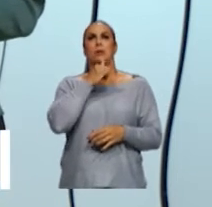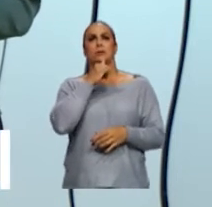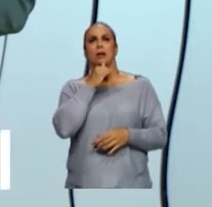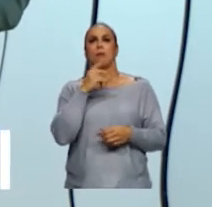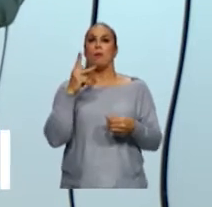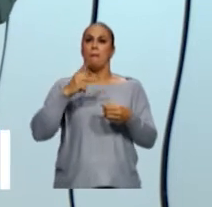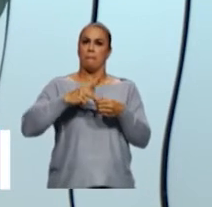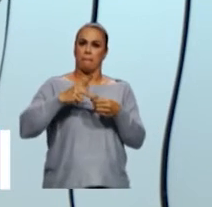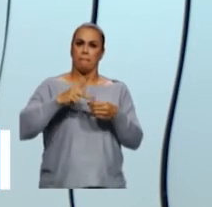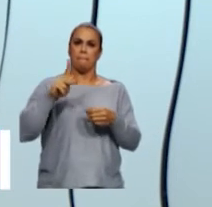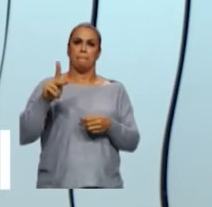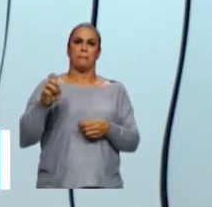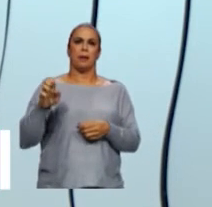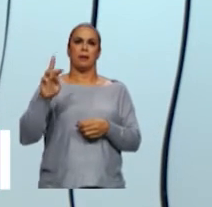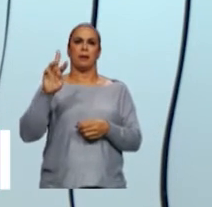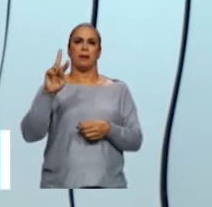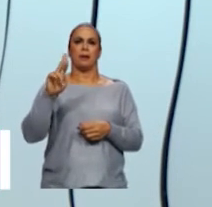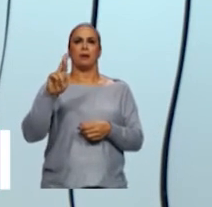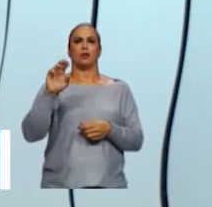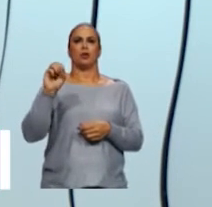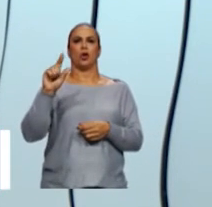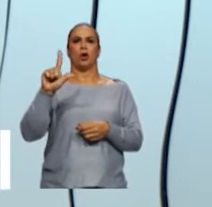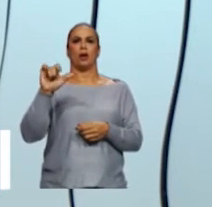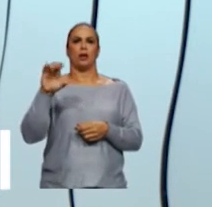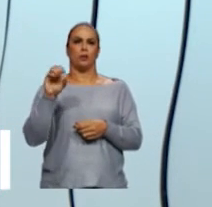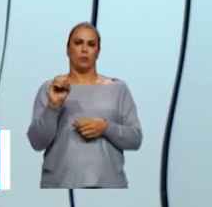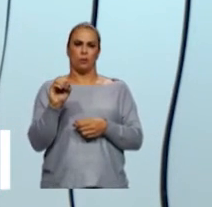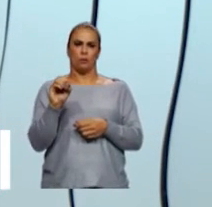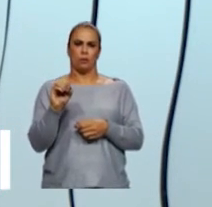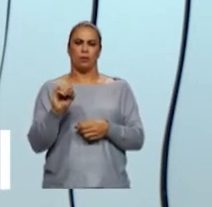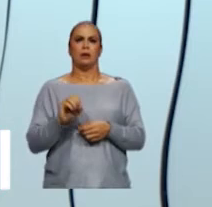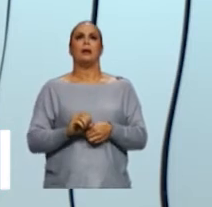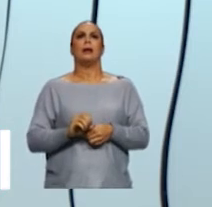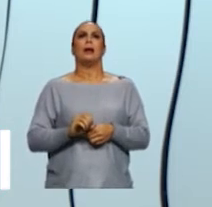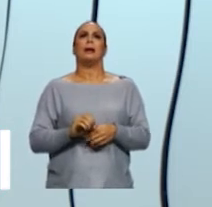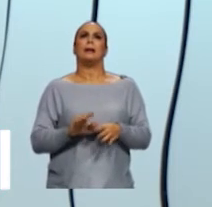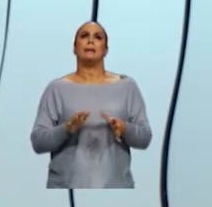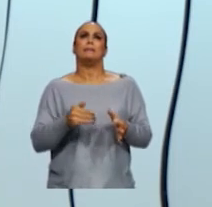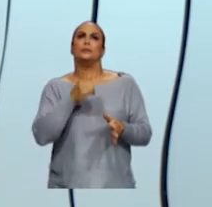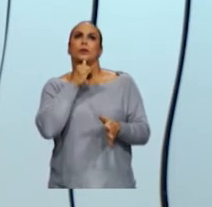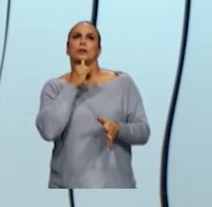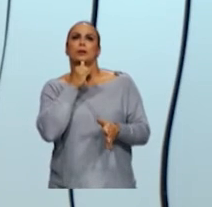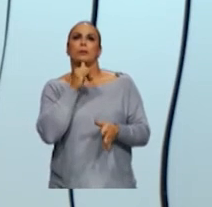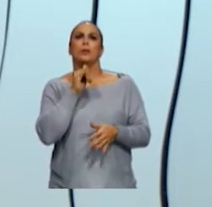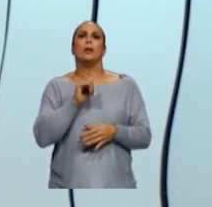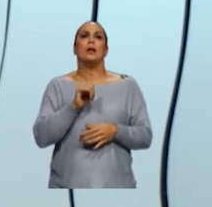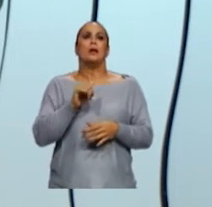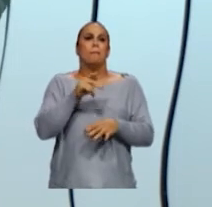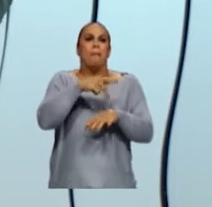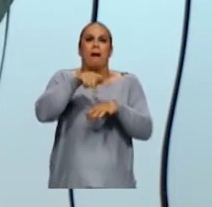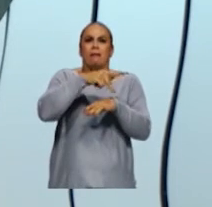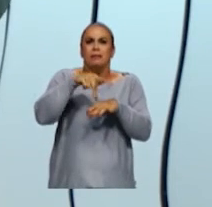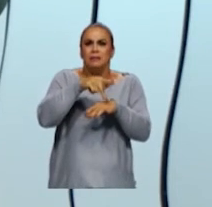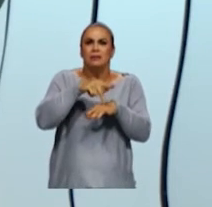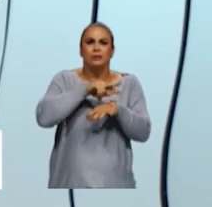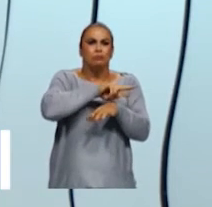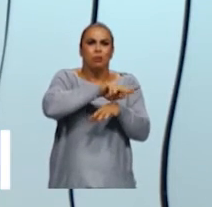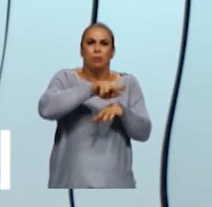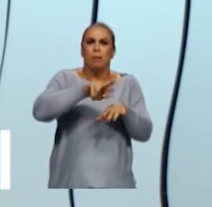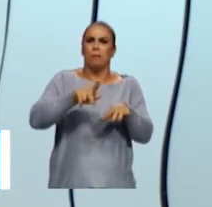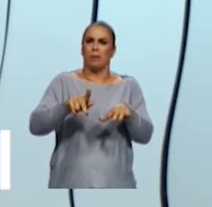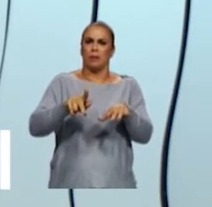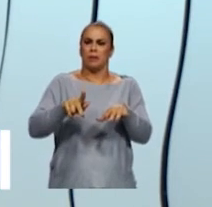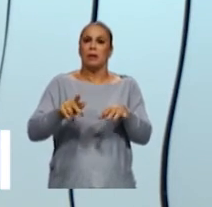exemplo interessante de monopólio, né? A OPEP, os países que produzem petróleo no mundo, eles